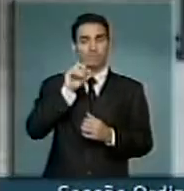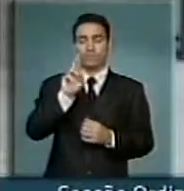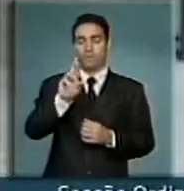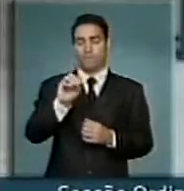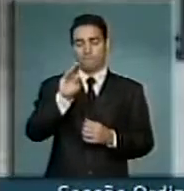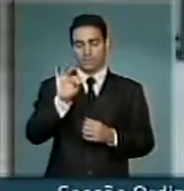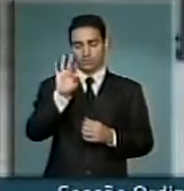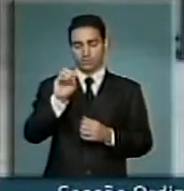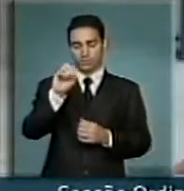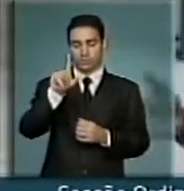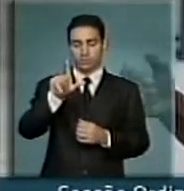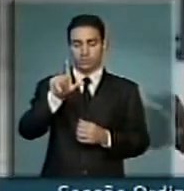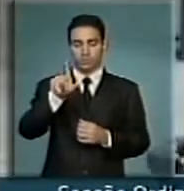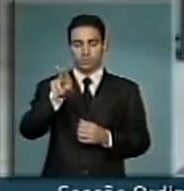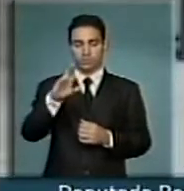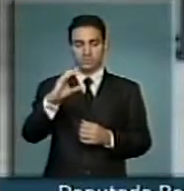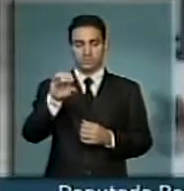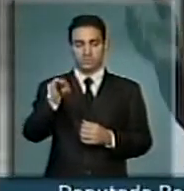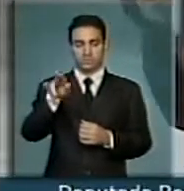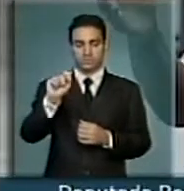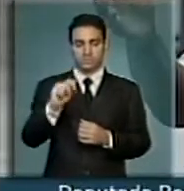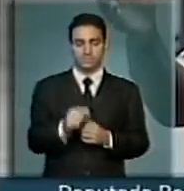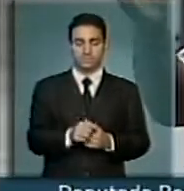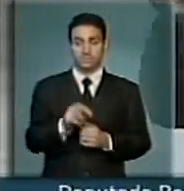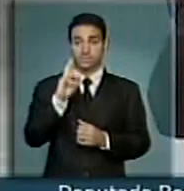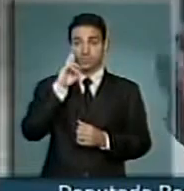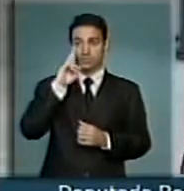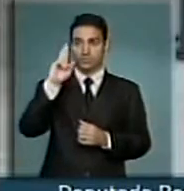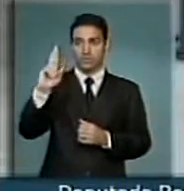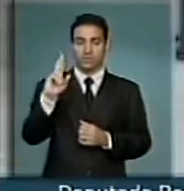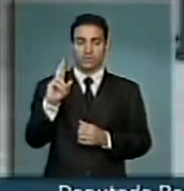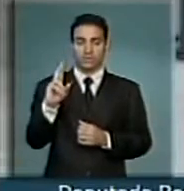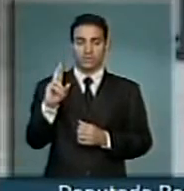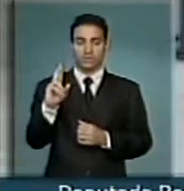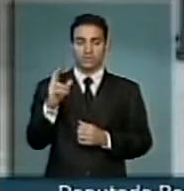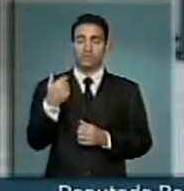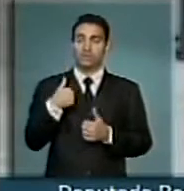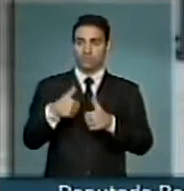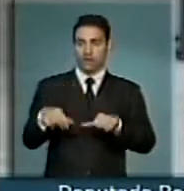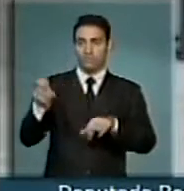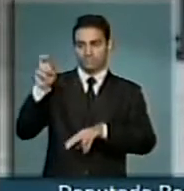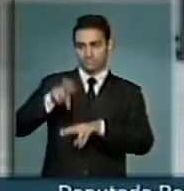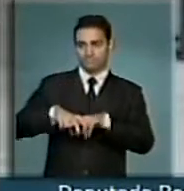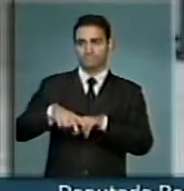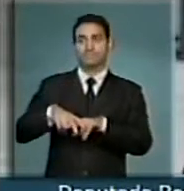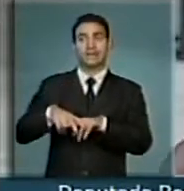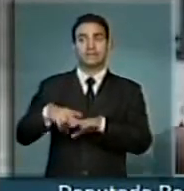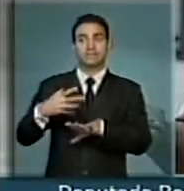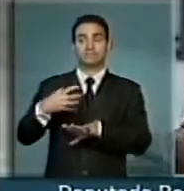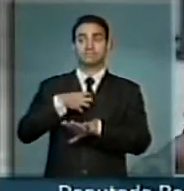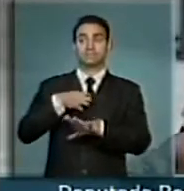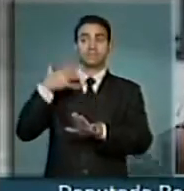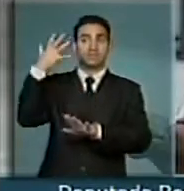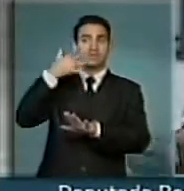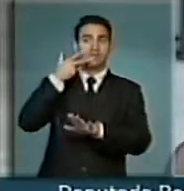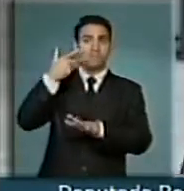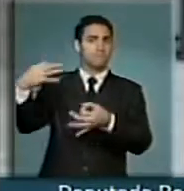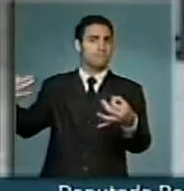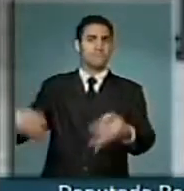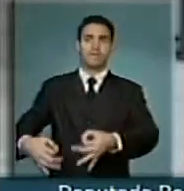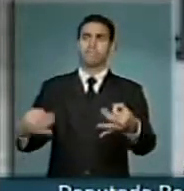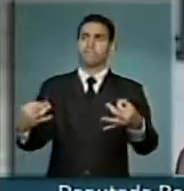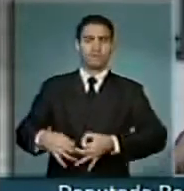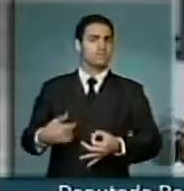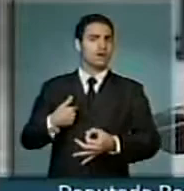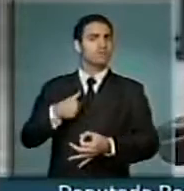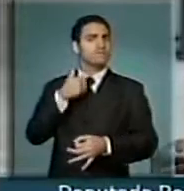Lucena, Vossa Excelência obrigou-me a deixar a mesa para parteá-lo, pelo seu brilhante